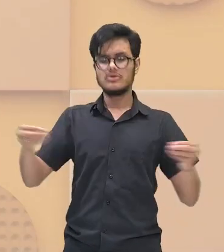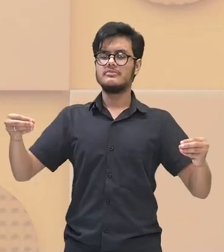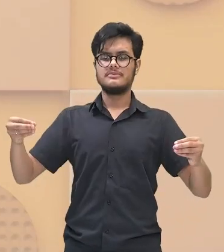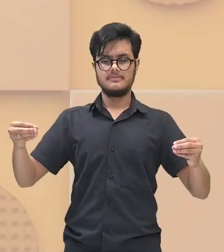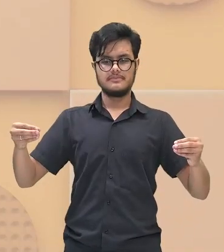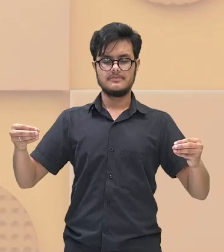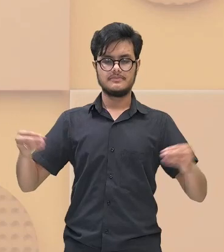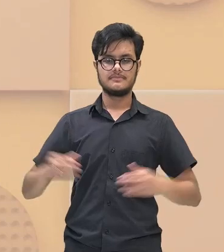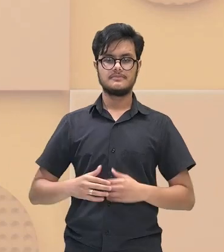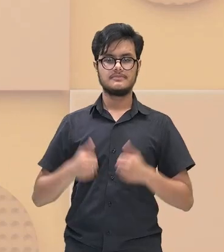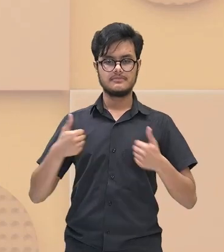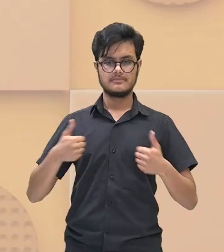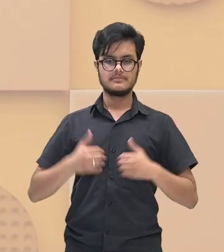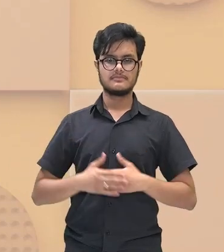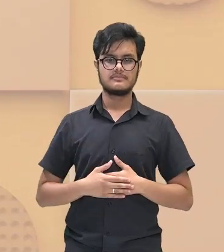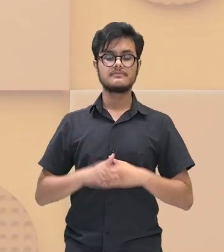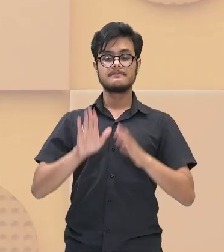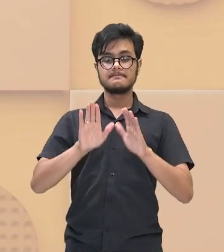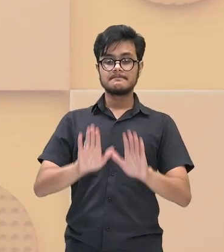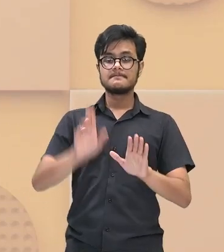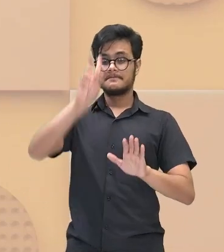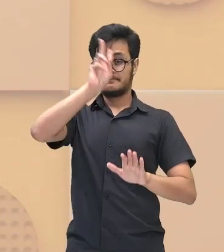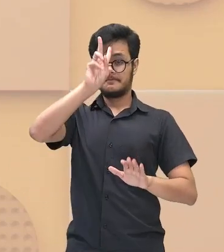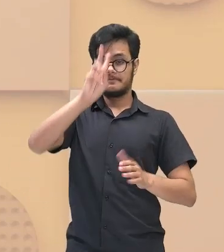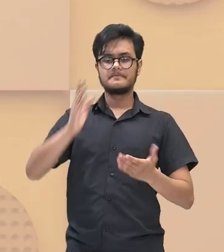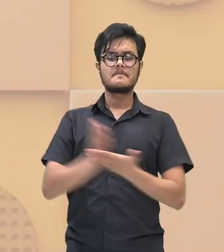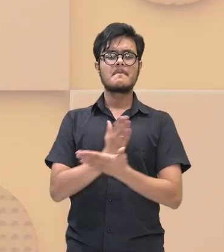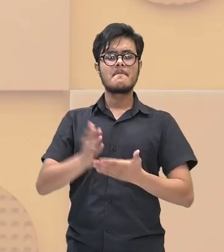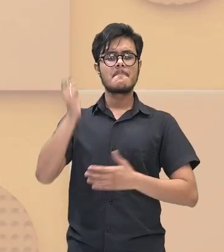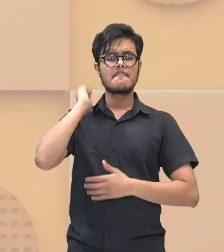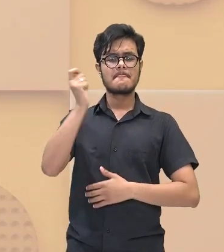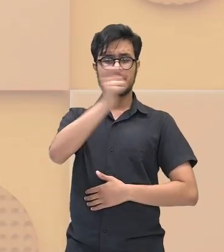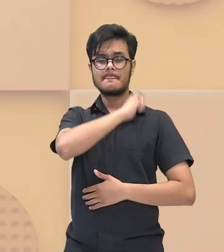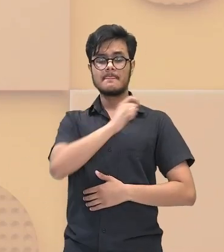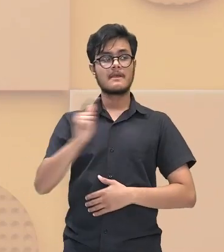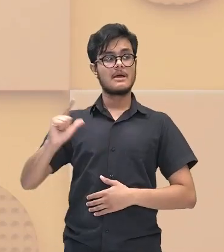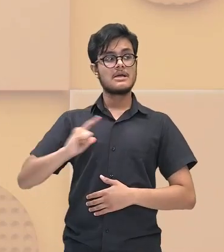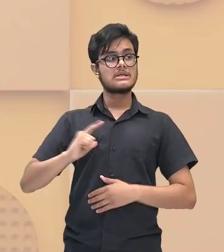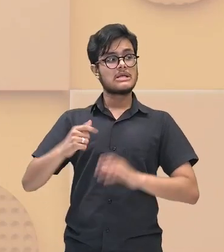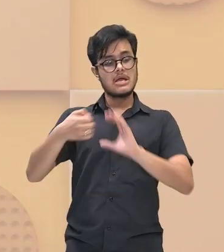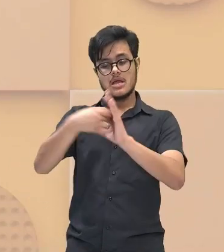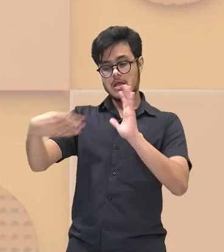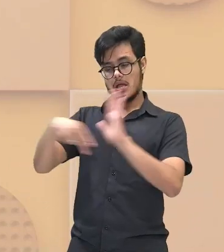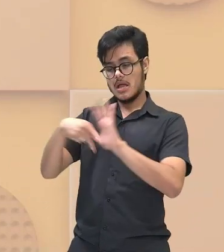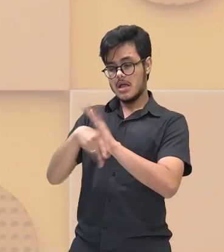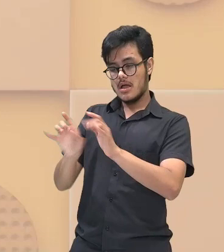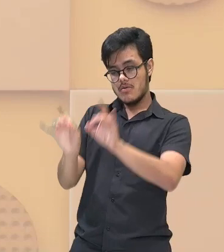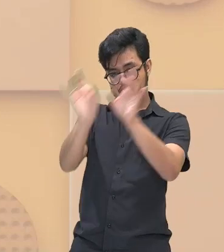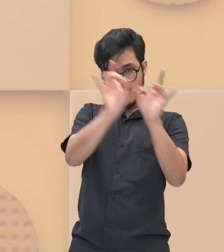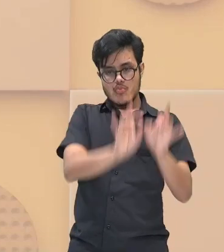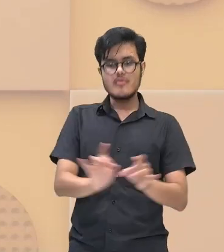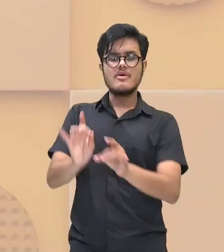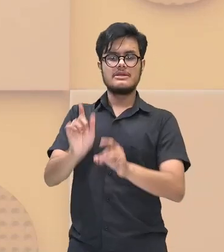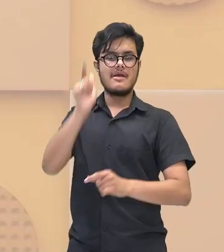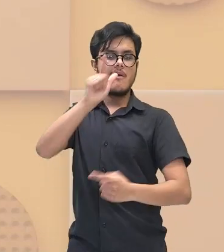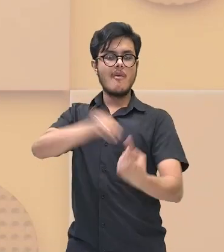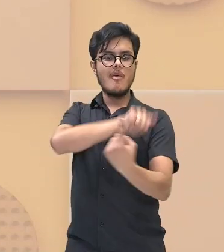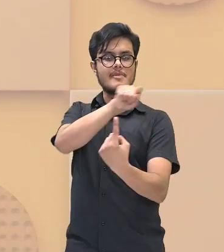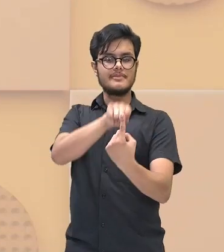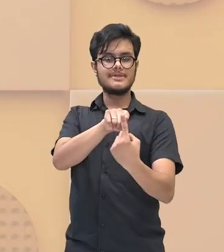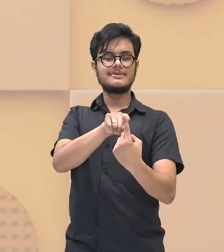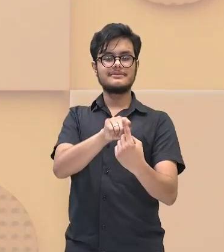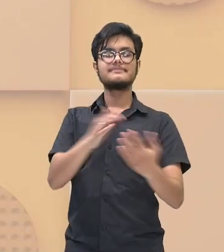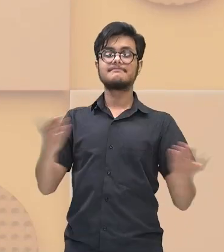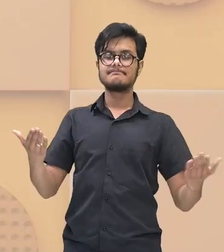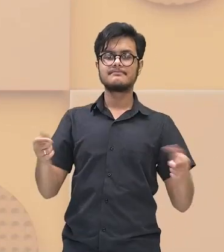escravização islâmica. Lembrando que esse tipo de escravização ele já vai ter ali um caráter comercial e vocês observaram que houve